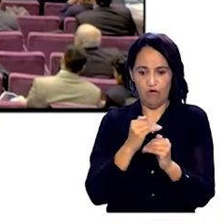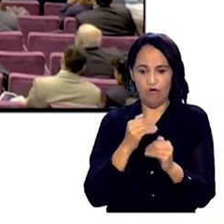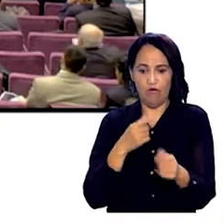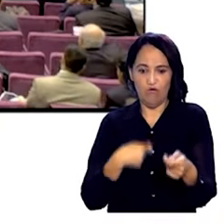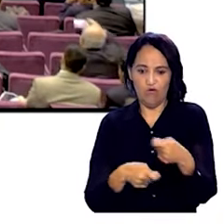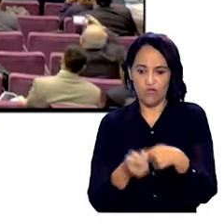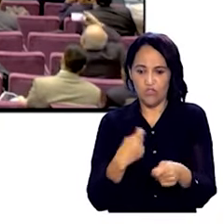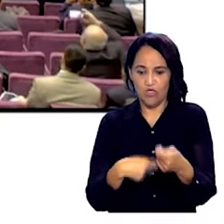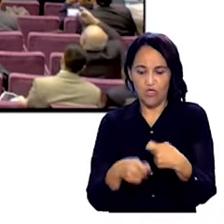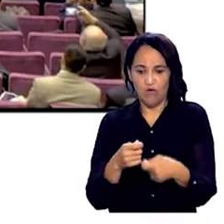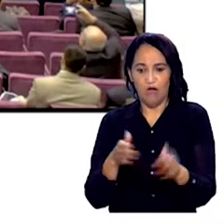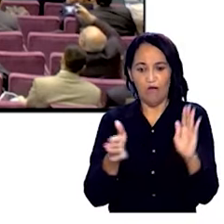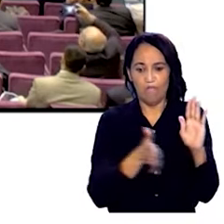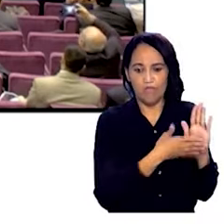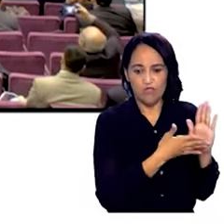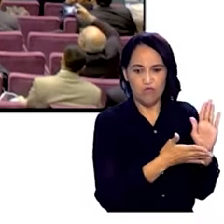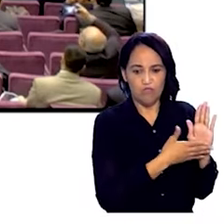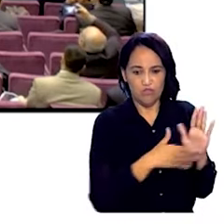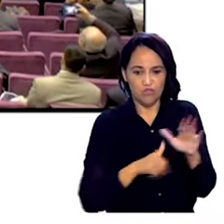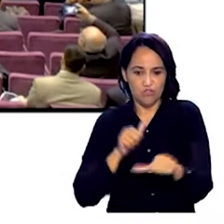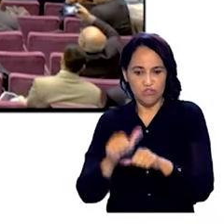artino po